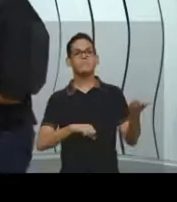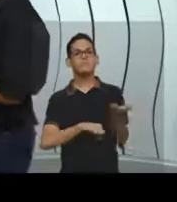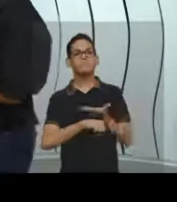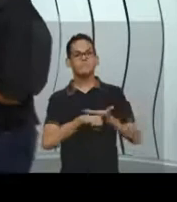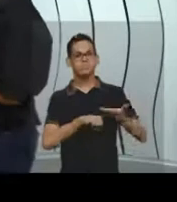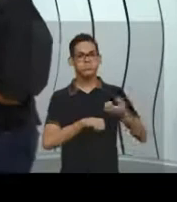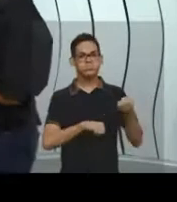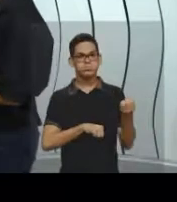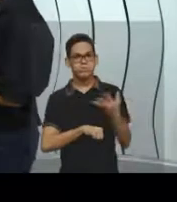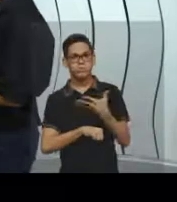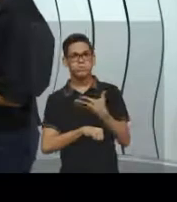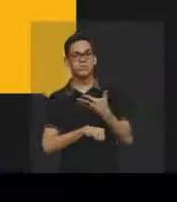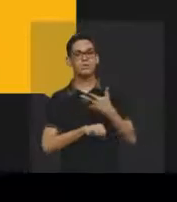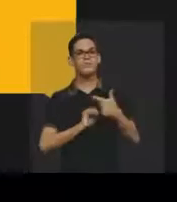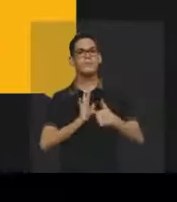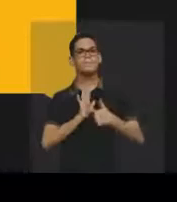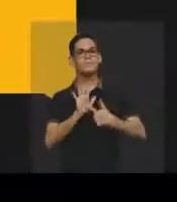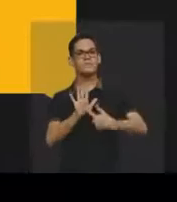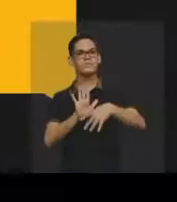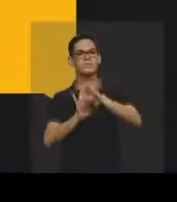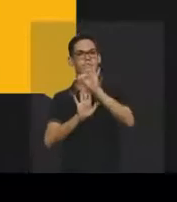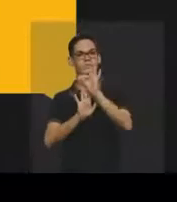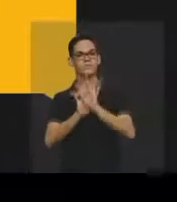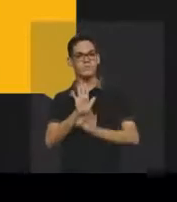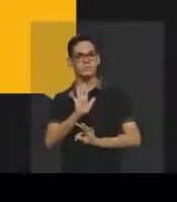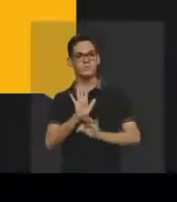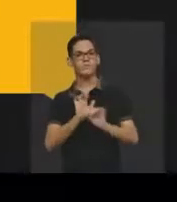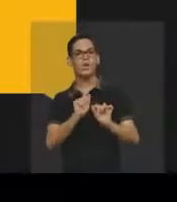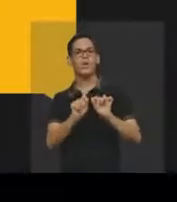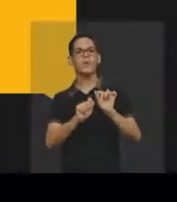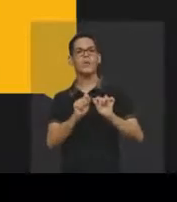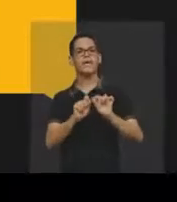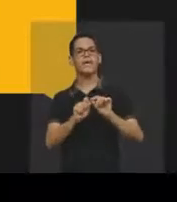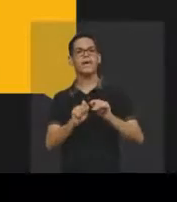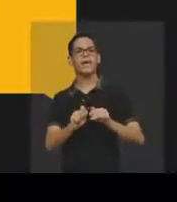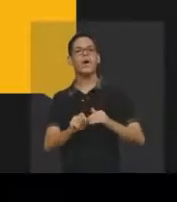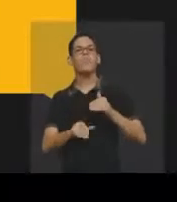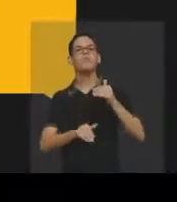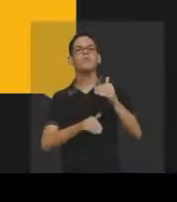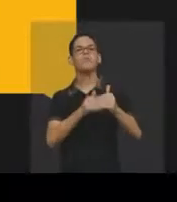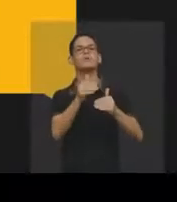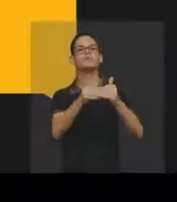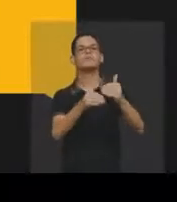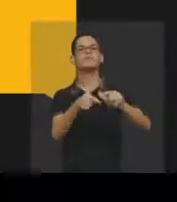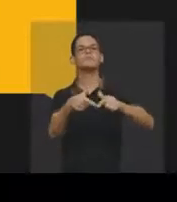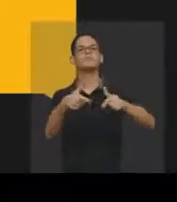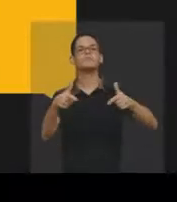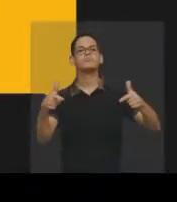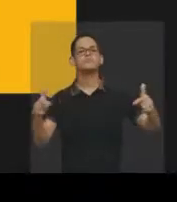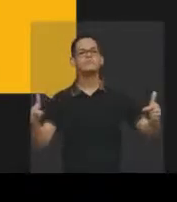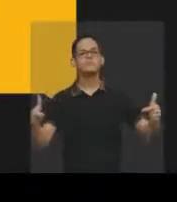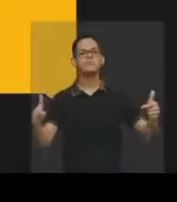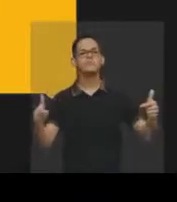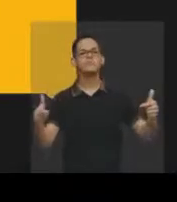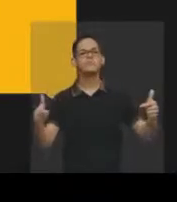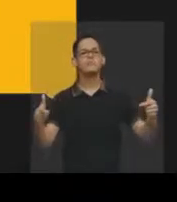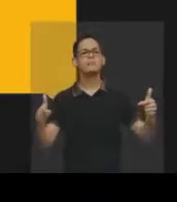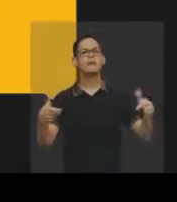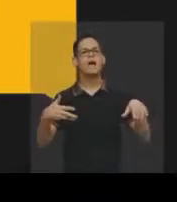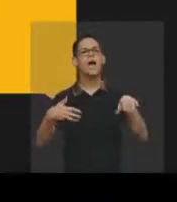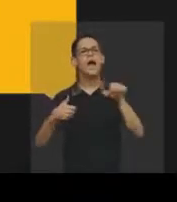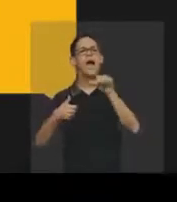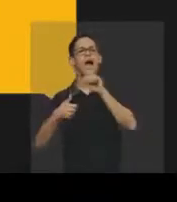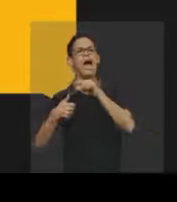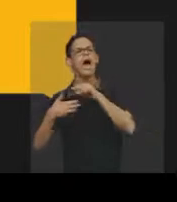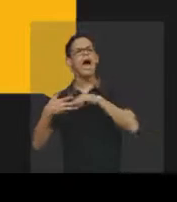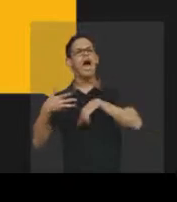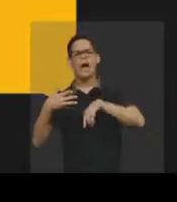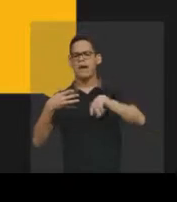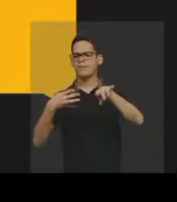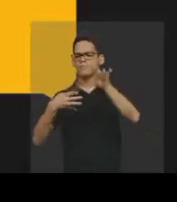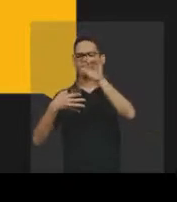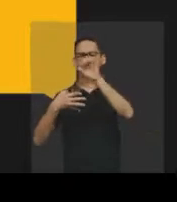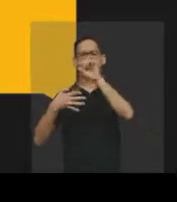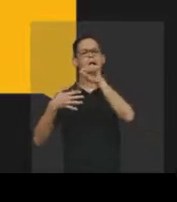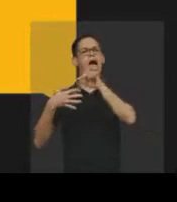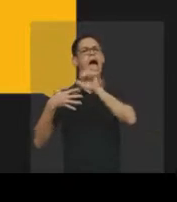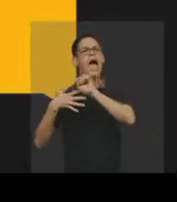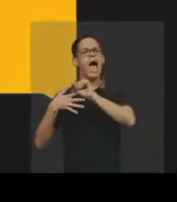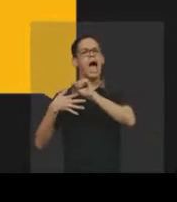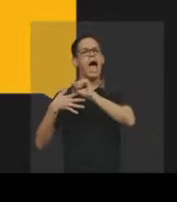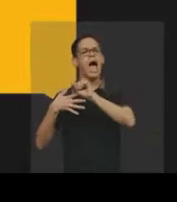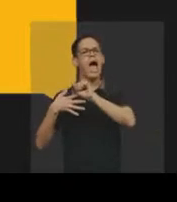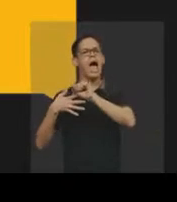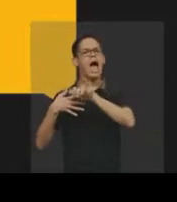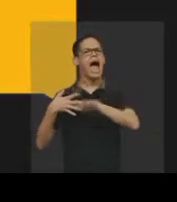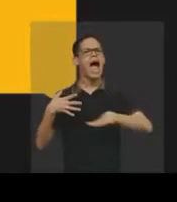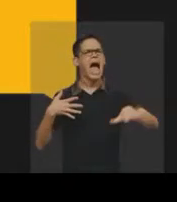texto deriva do processo de expansão de áreas cultivadas. Acho que não seria muito o caso, né? Você não tem